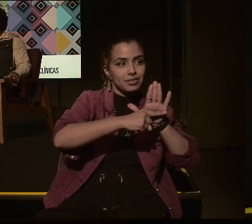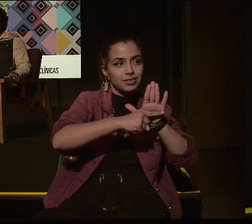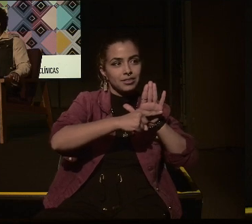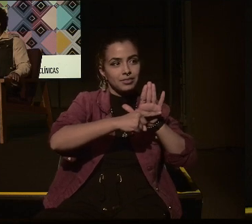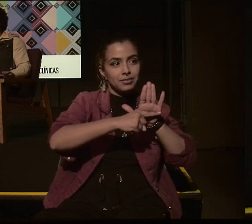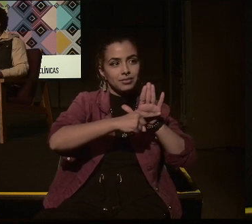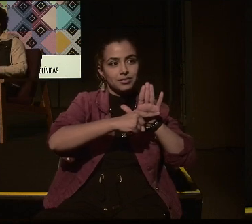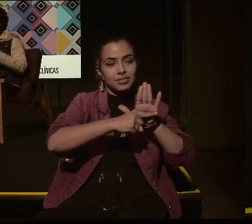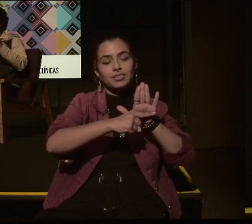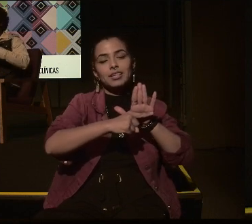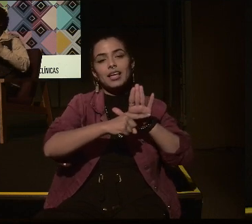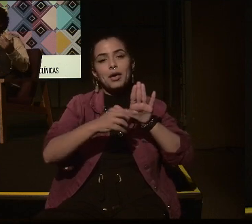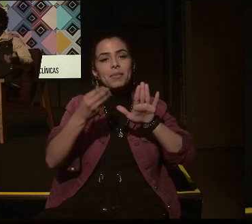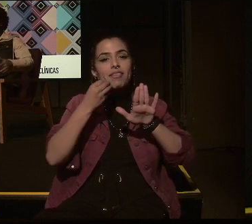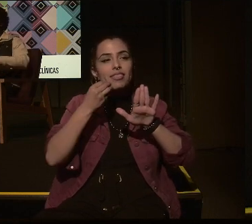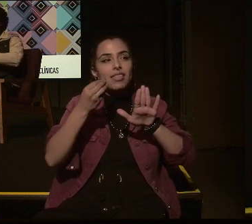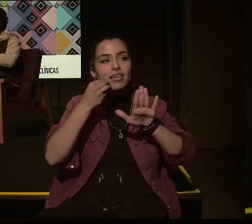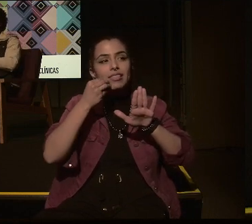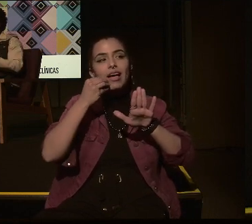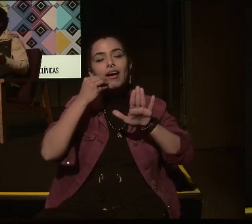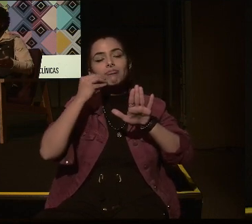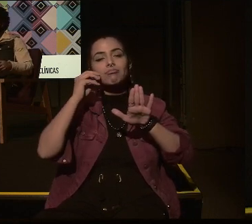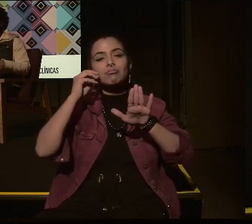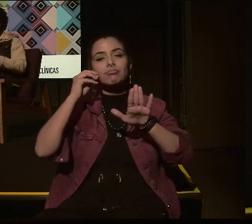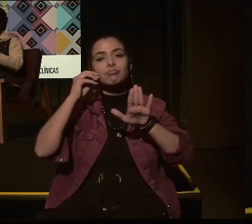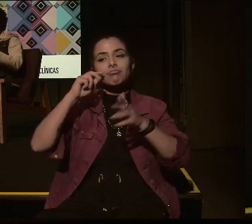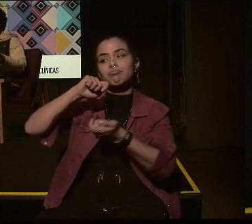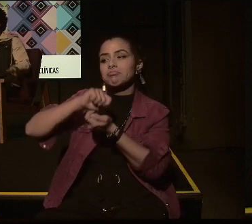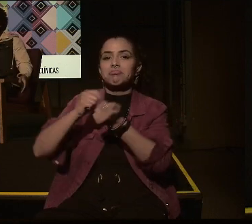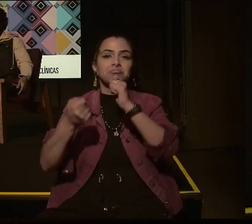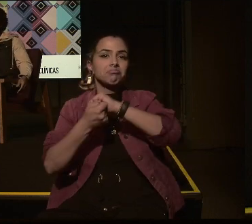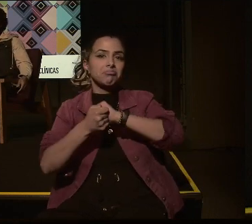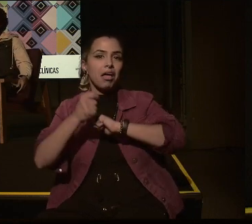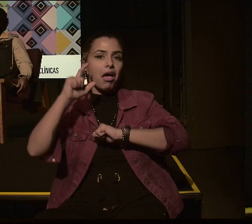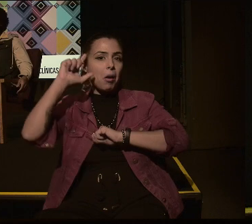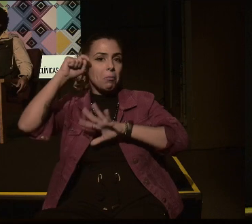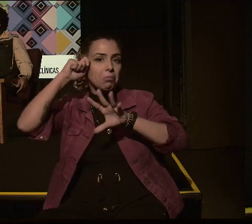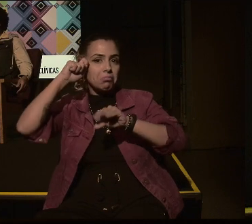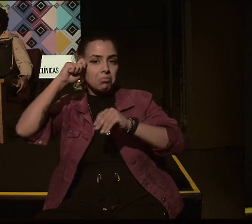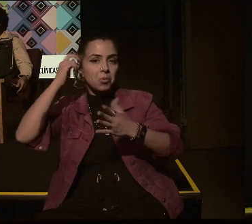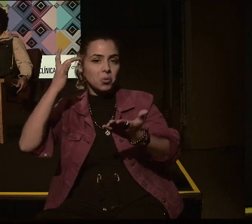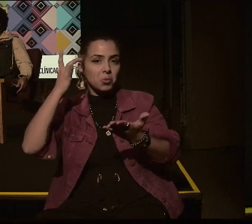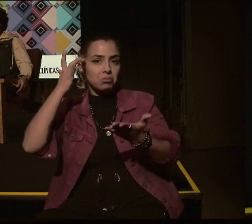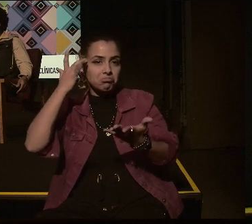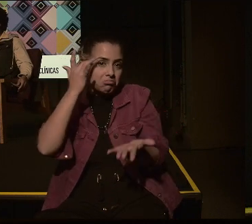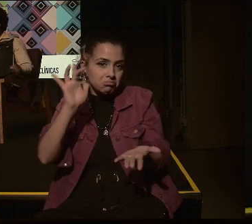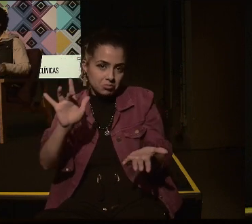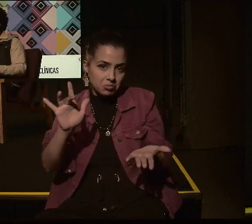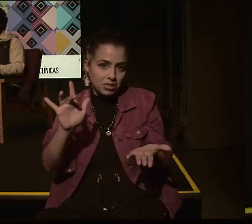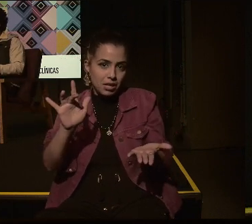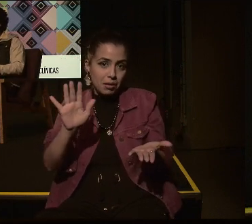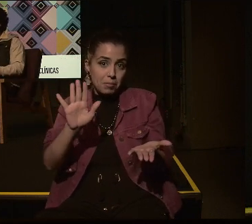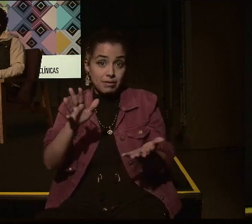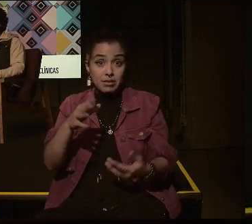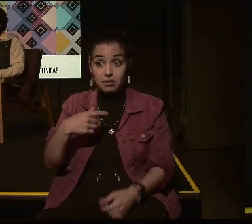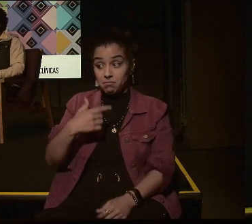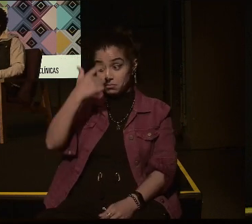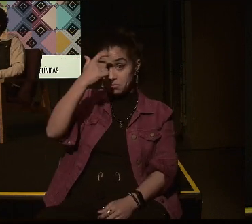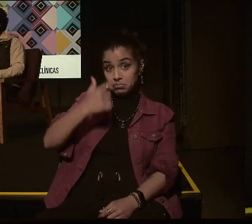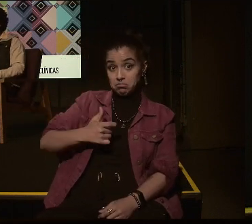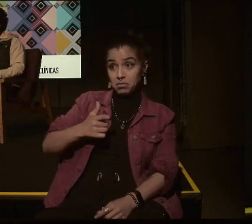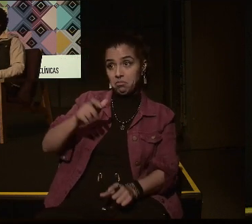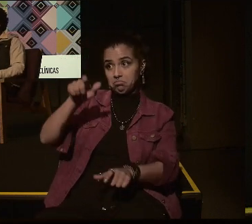começar, quem tiver mais perguntas, a gente faz uma rodada, tá? A gente só fica aqui no lugar de fomentar vocês a